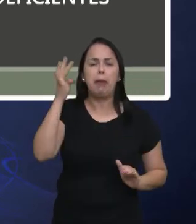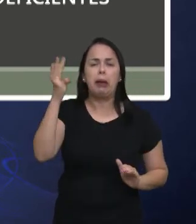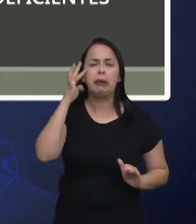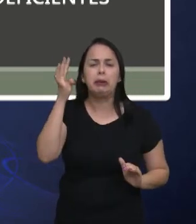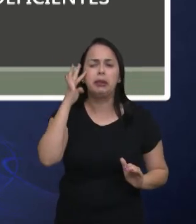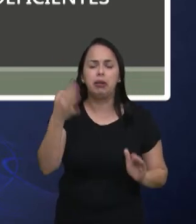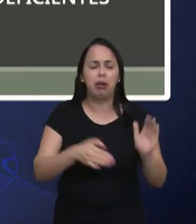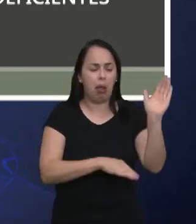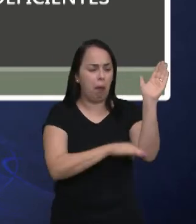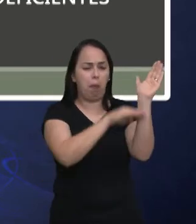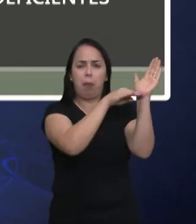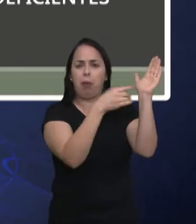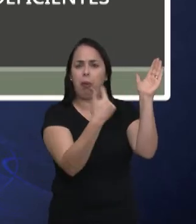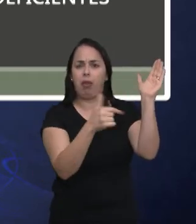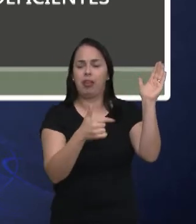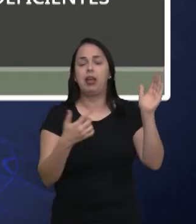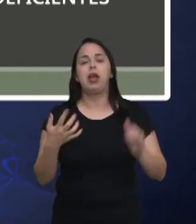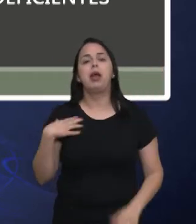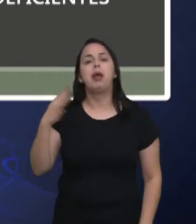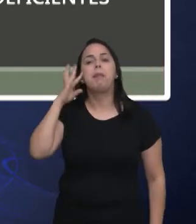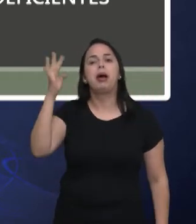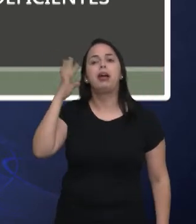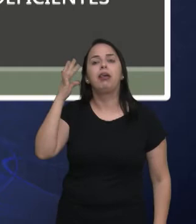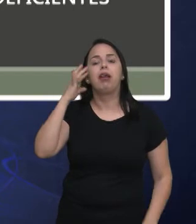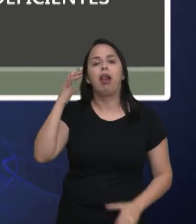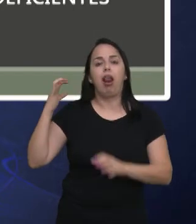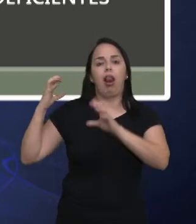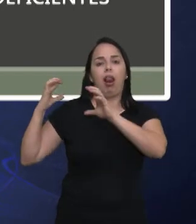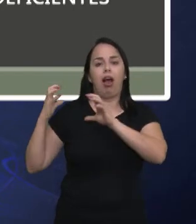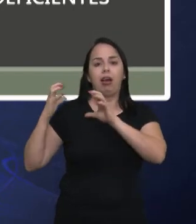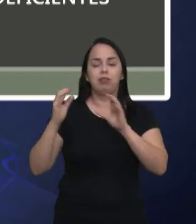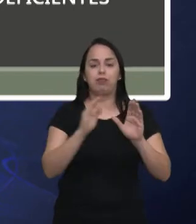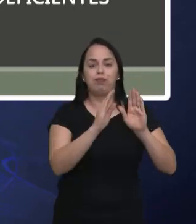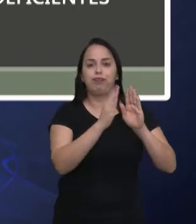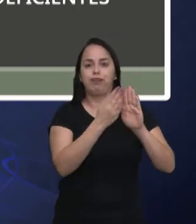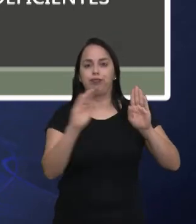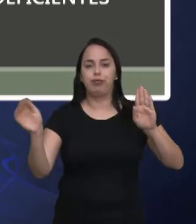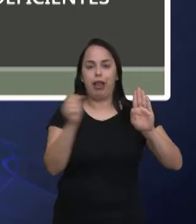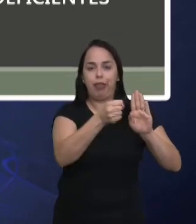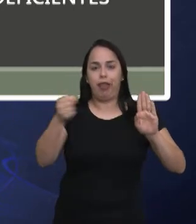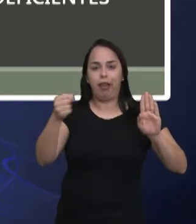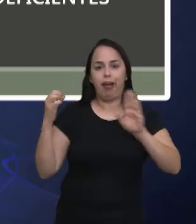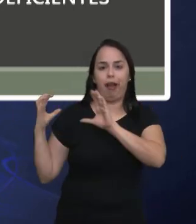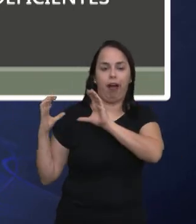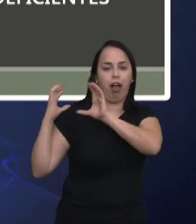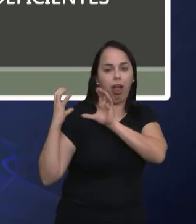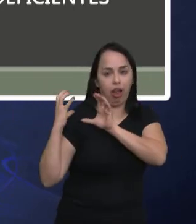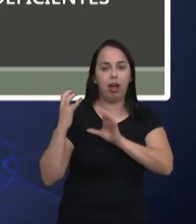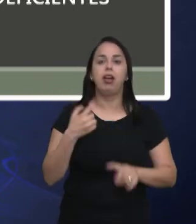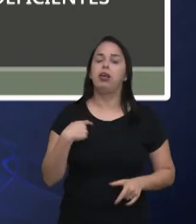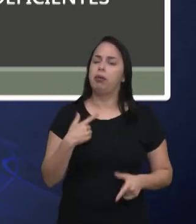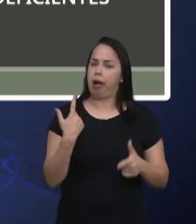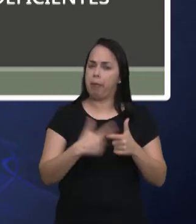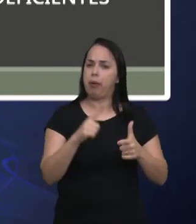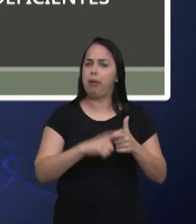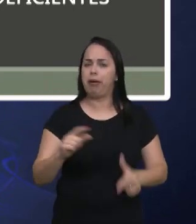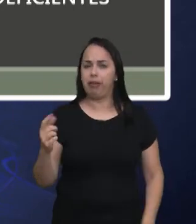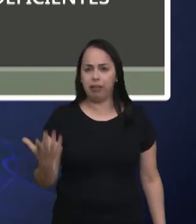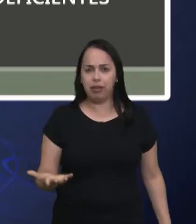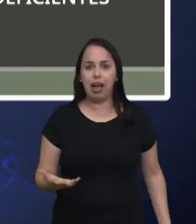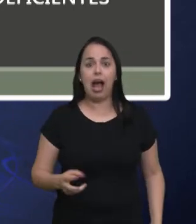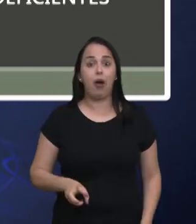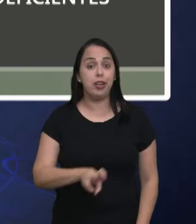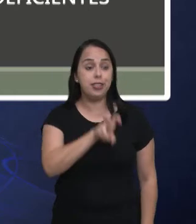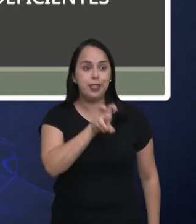imaginaram aquele povo carregando os móveis, né? Nos 4 andares já é um problema. Agora nós vamos ter